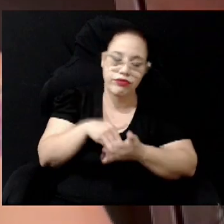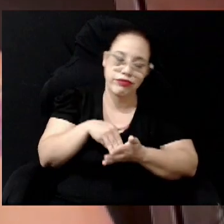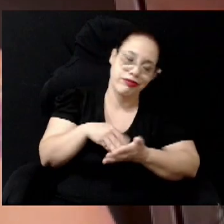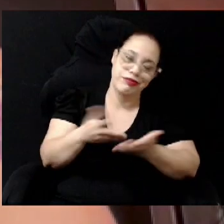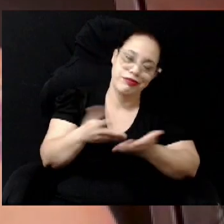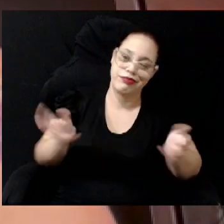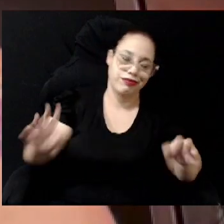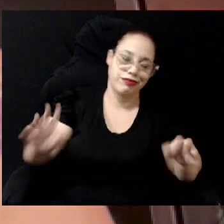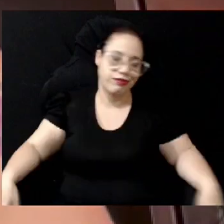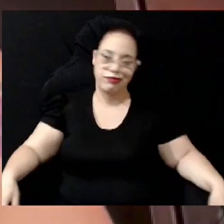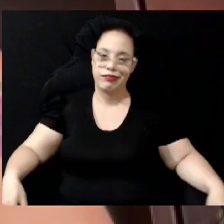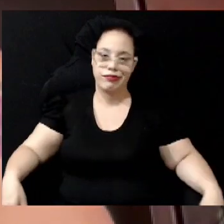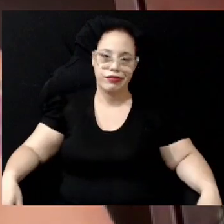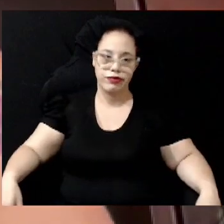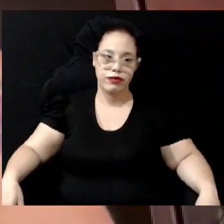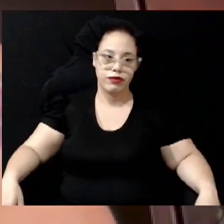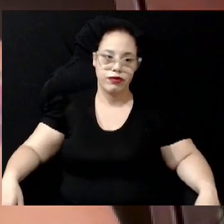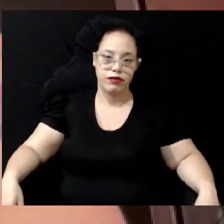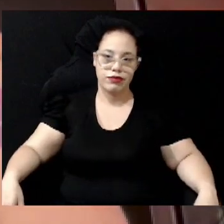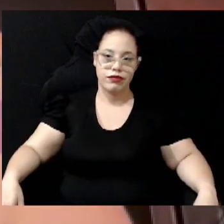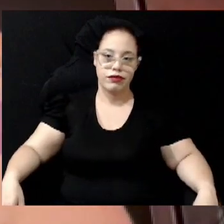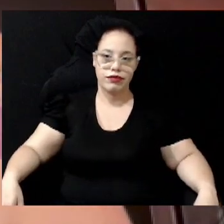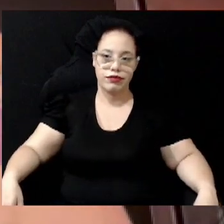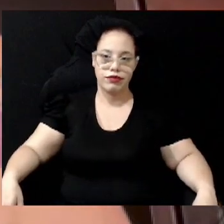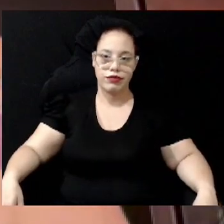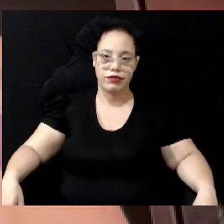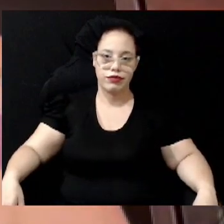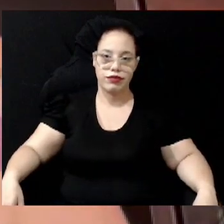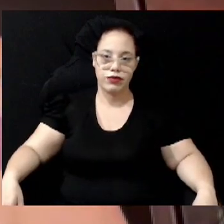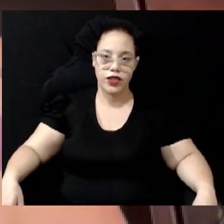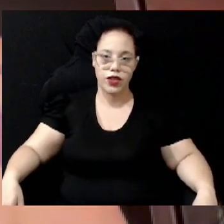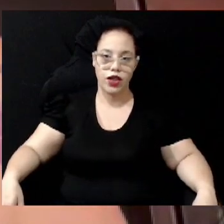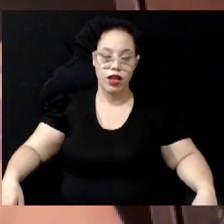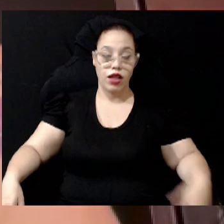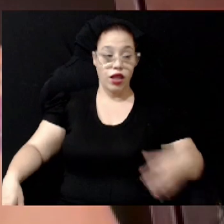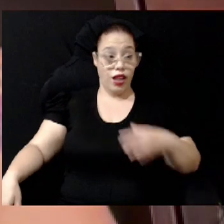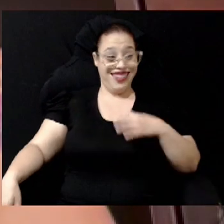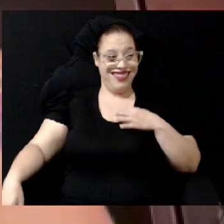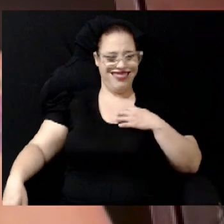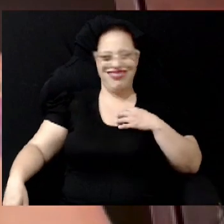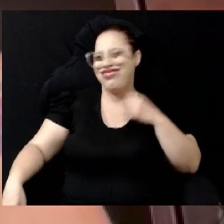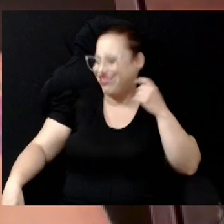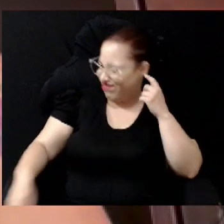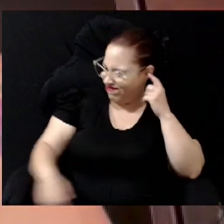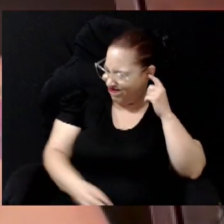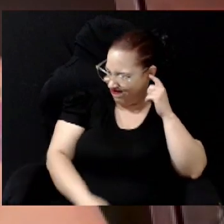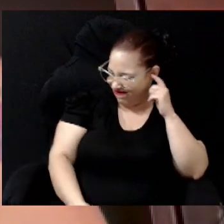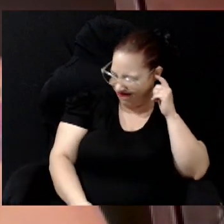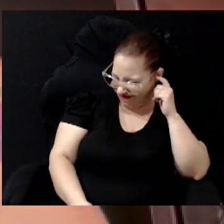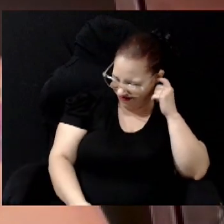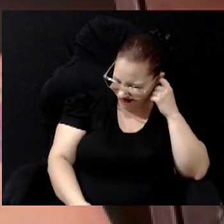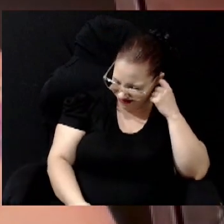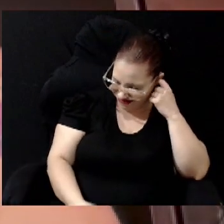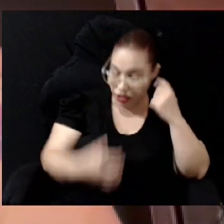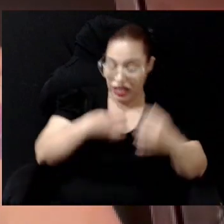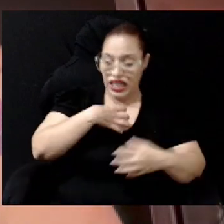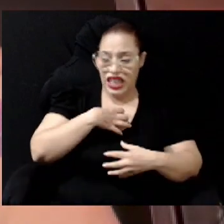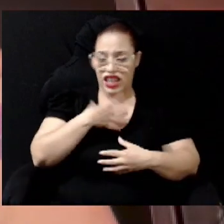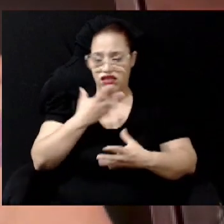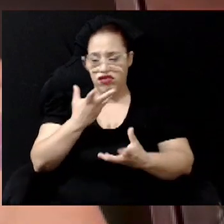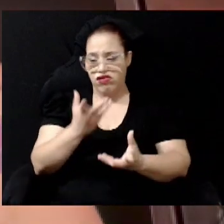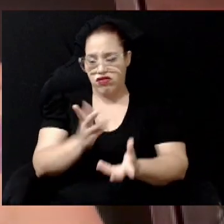E isso causa esse desconforto, né? E essa sensação, muitas